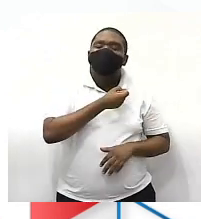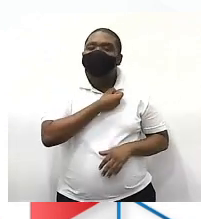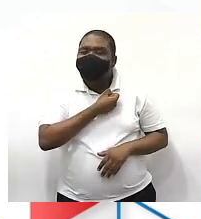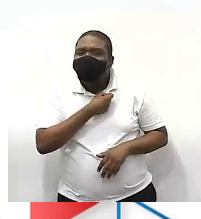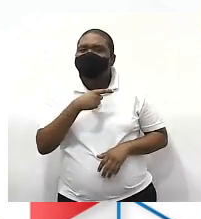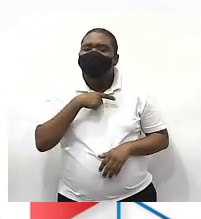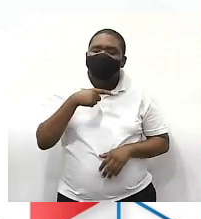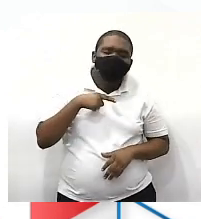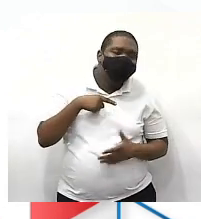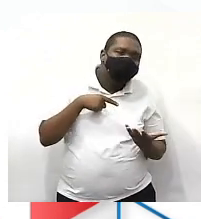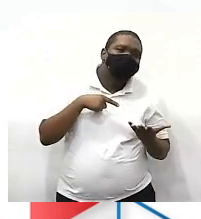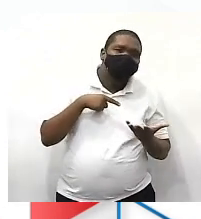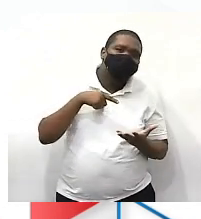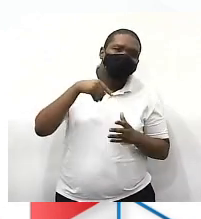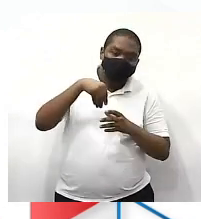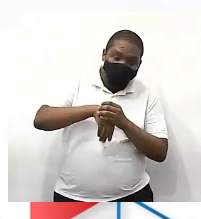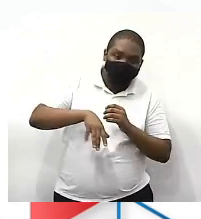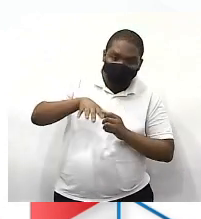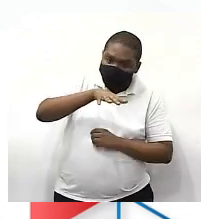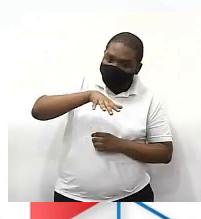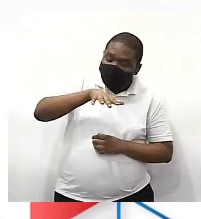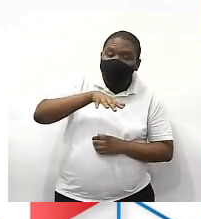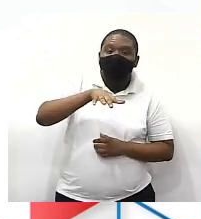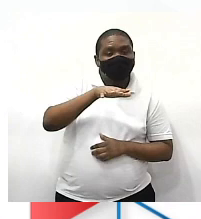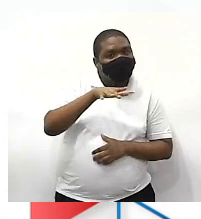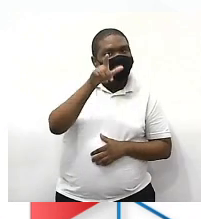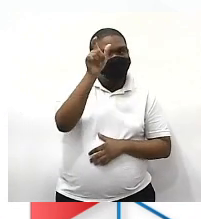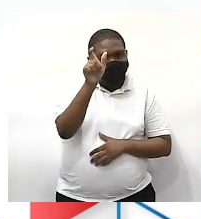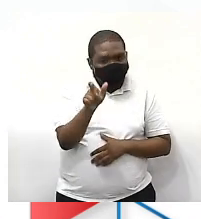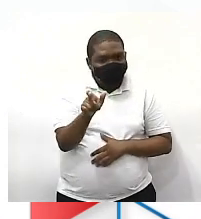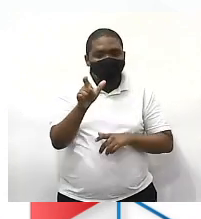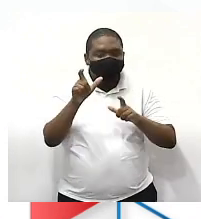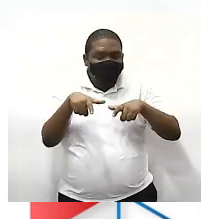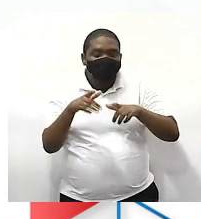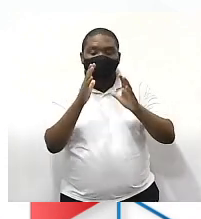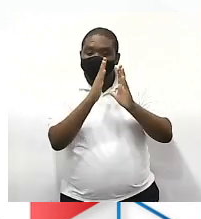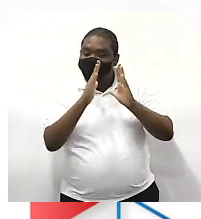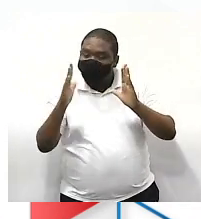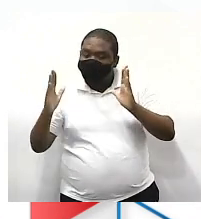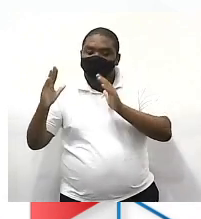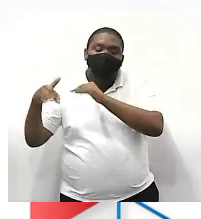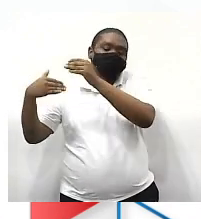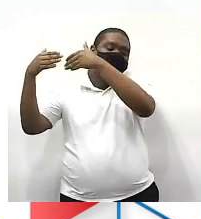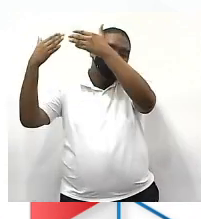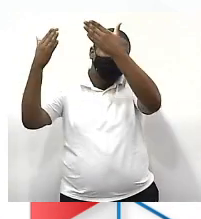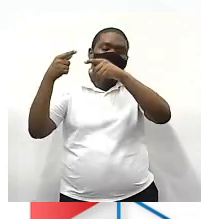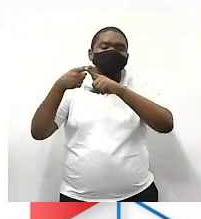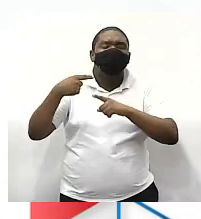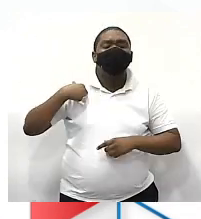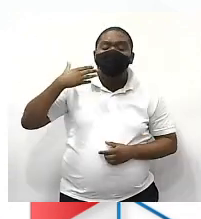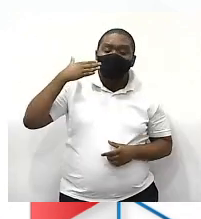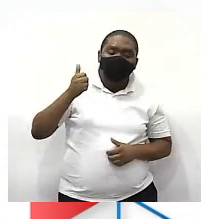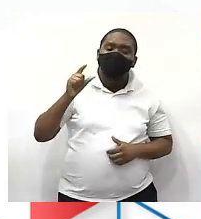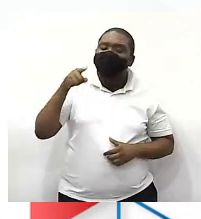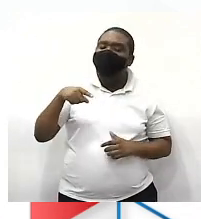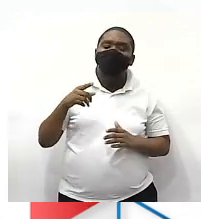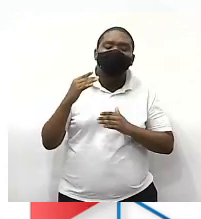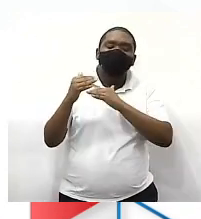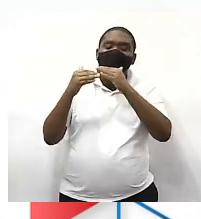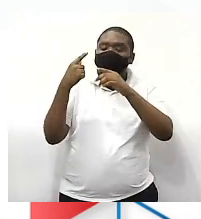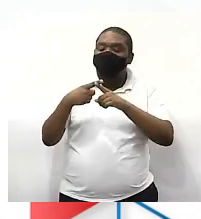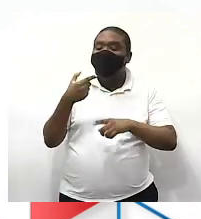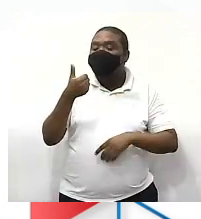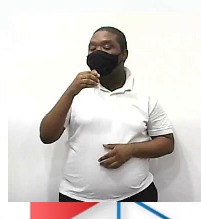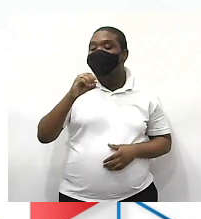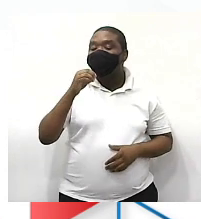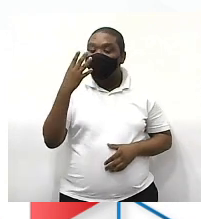estar ocupando nessa casa na sequência crescente? Por que eu sei que é crescente? Porque o 104 está